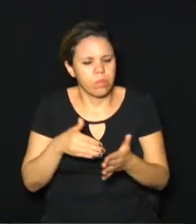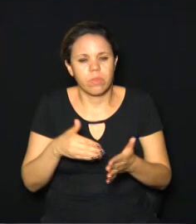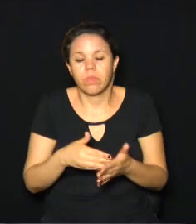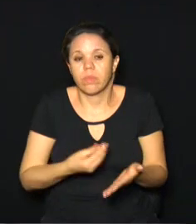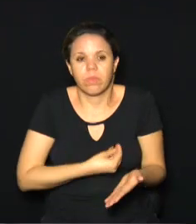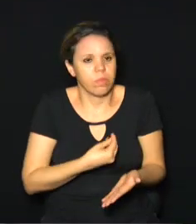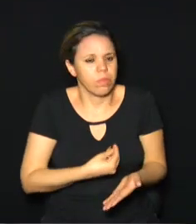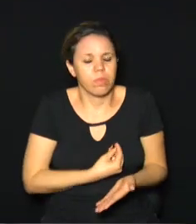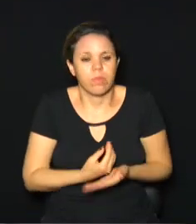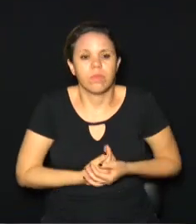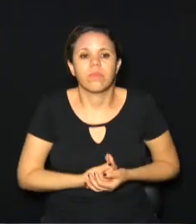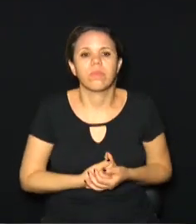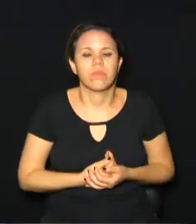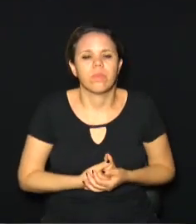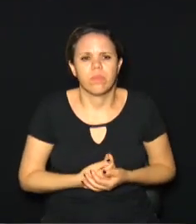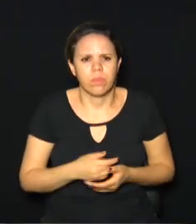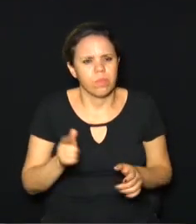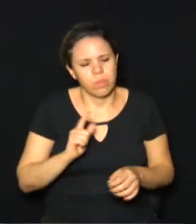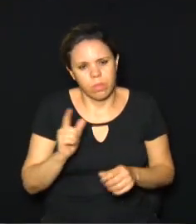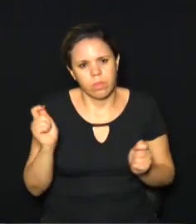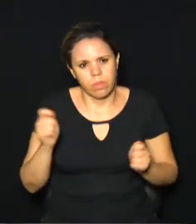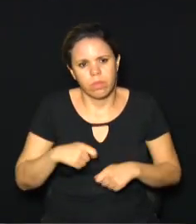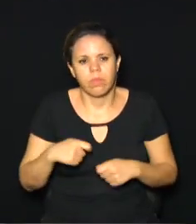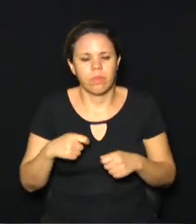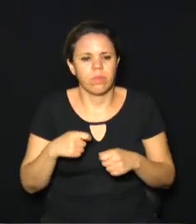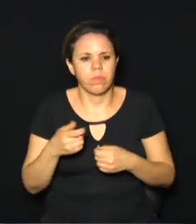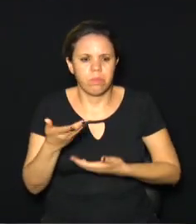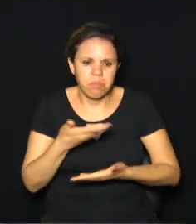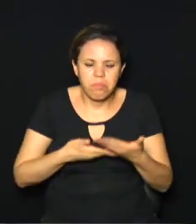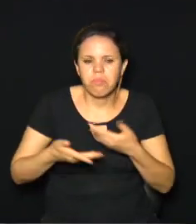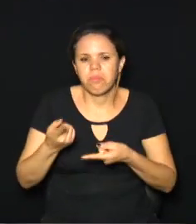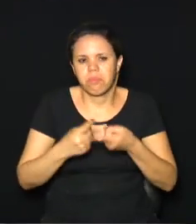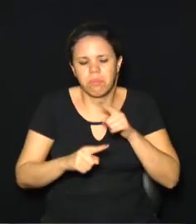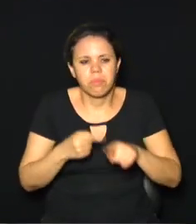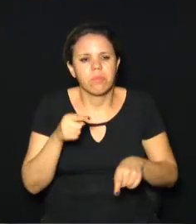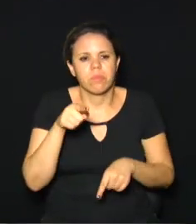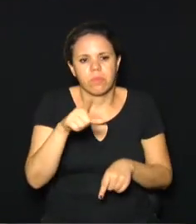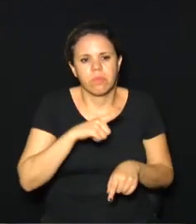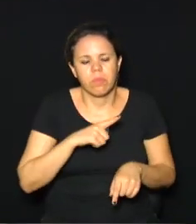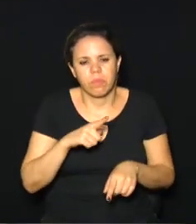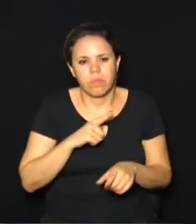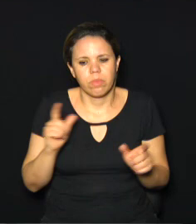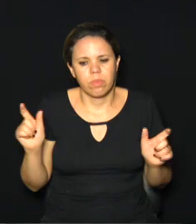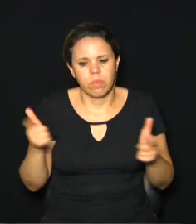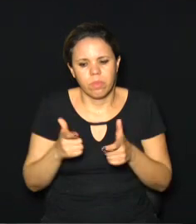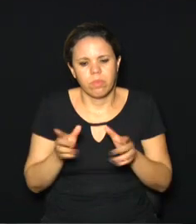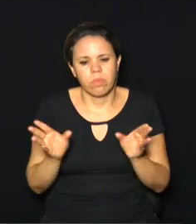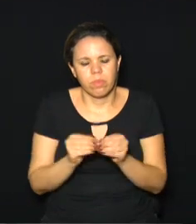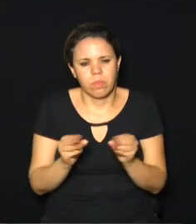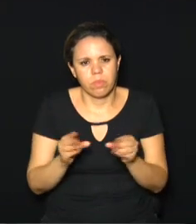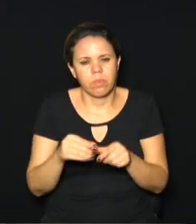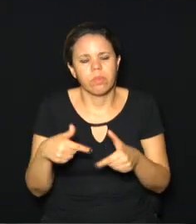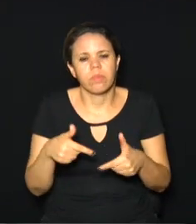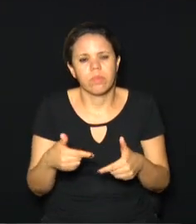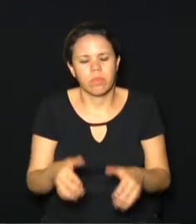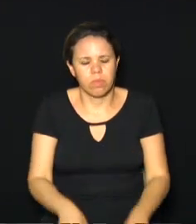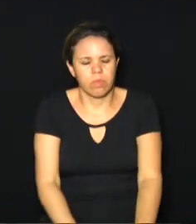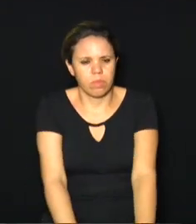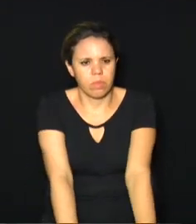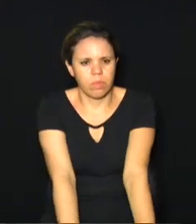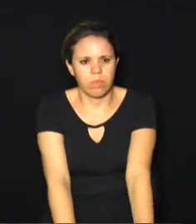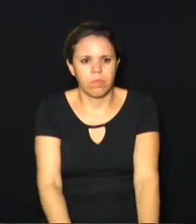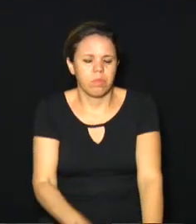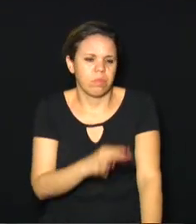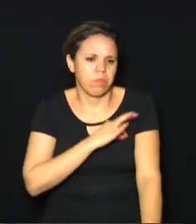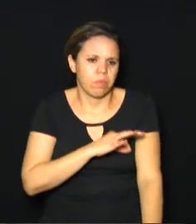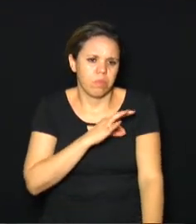vivendo. É questionável isso, é questionável sim, uma vez que você suprime, né, vamos dizer assim, uma